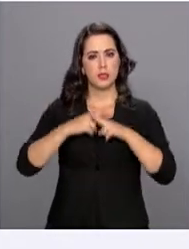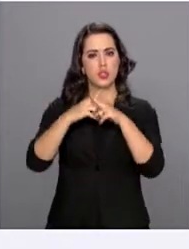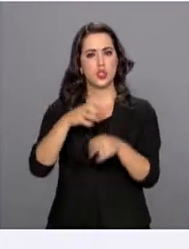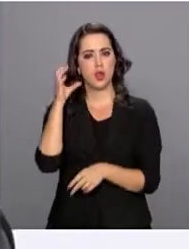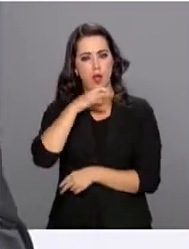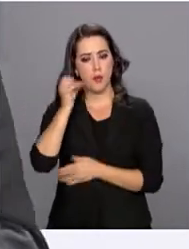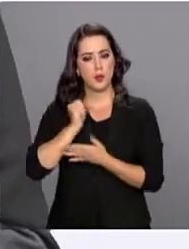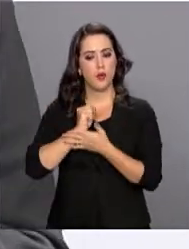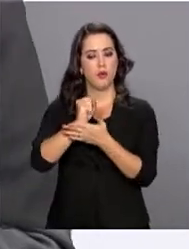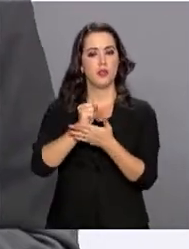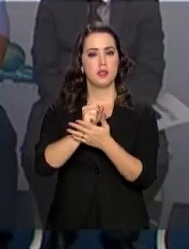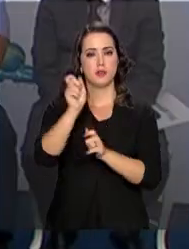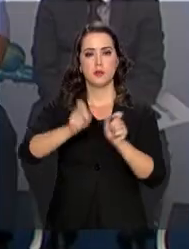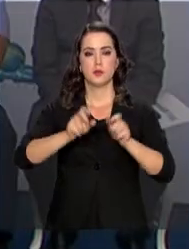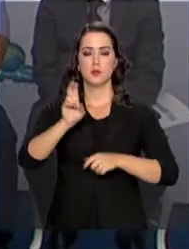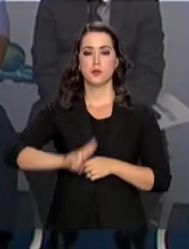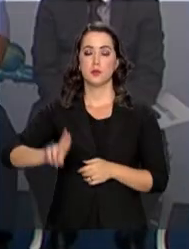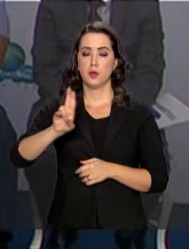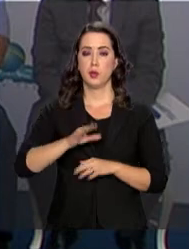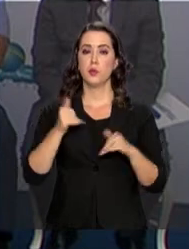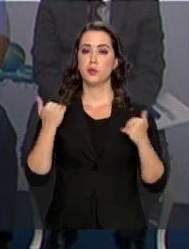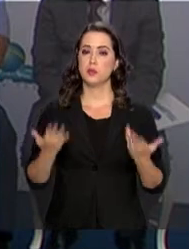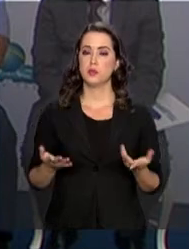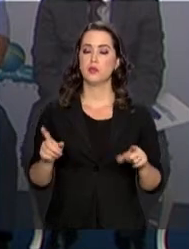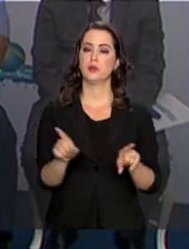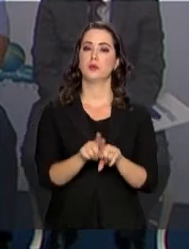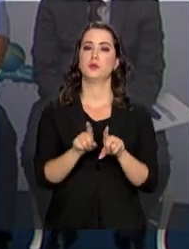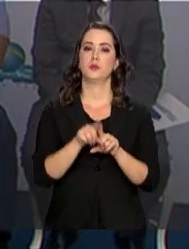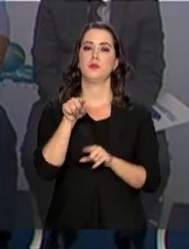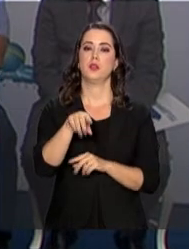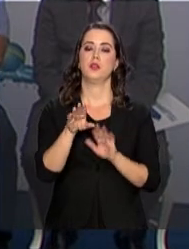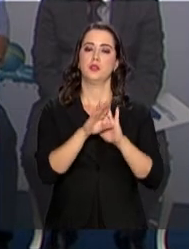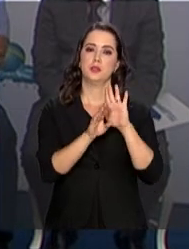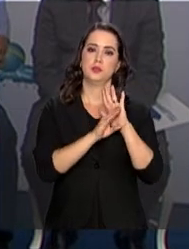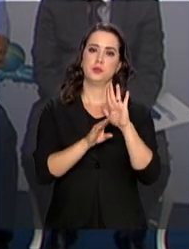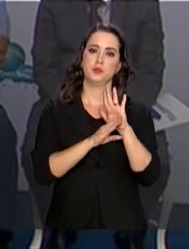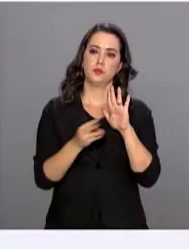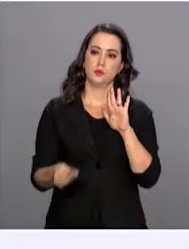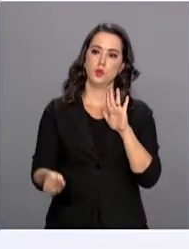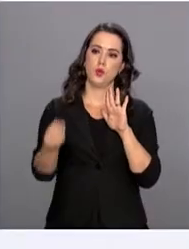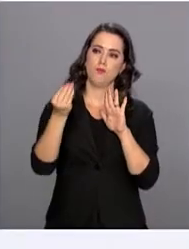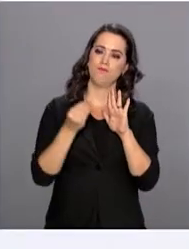para oferecer aos seus usuários. Além do mais, esse projeto nos